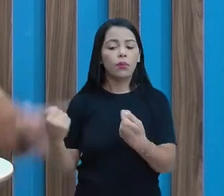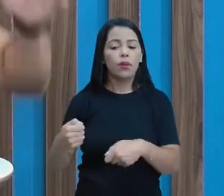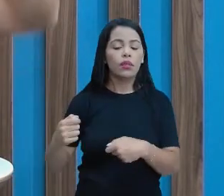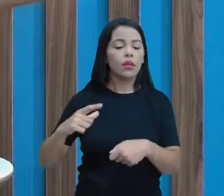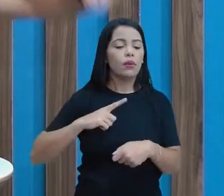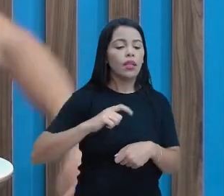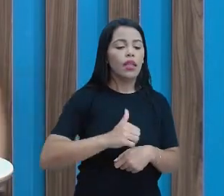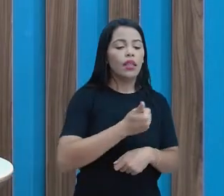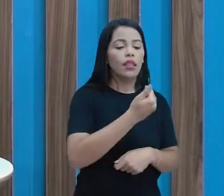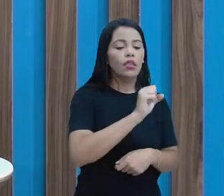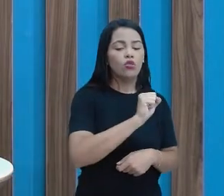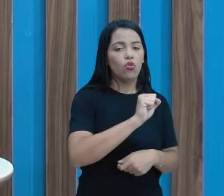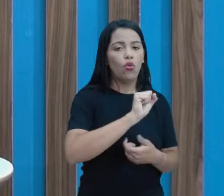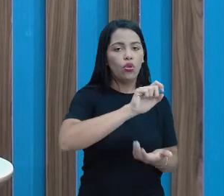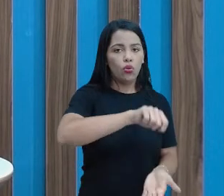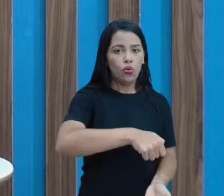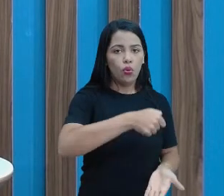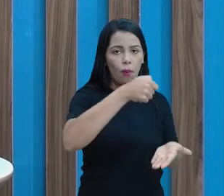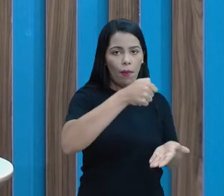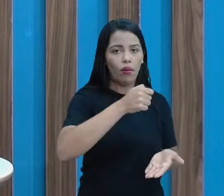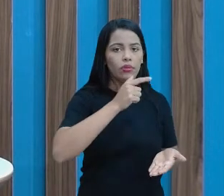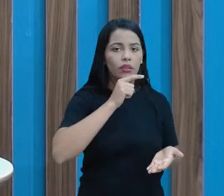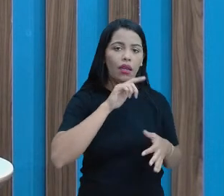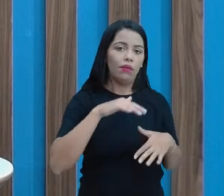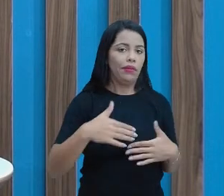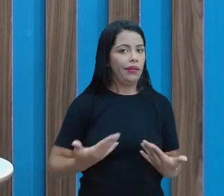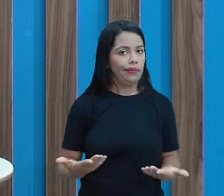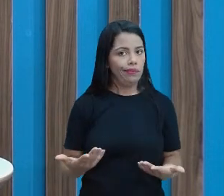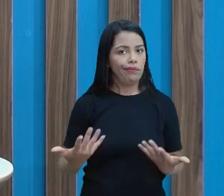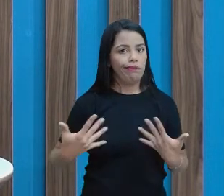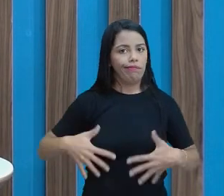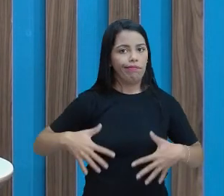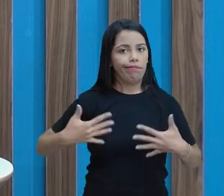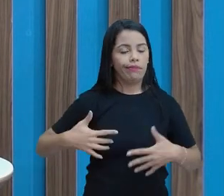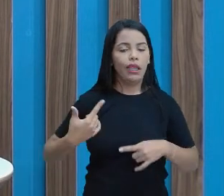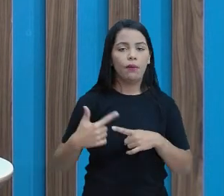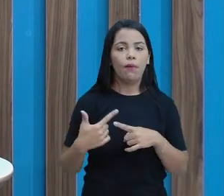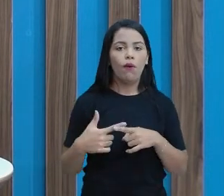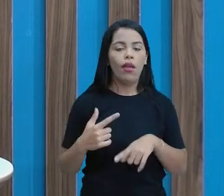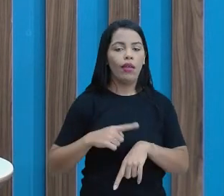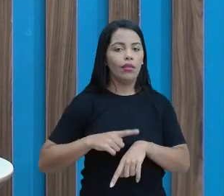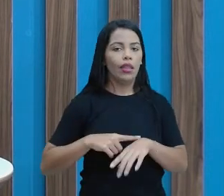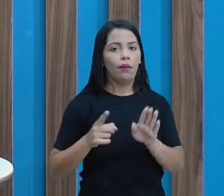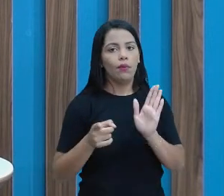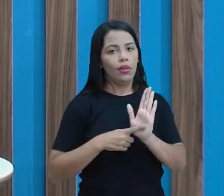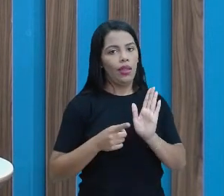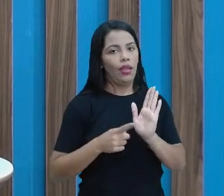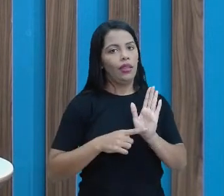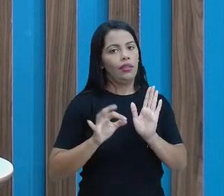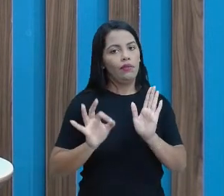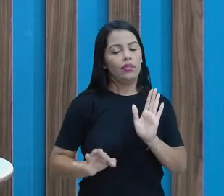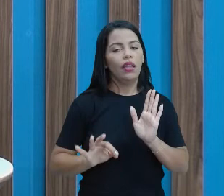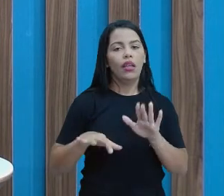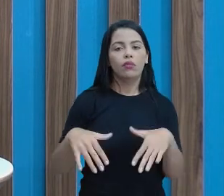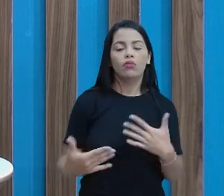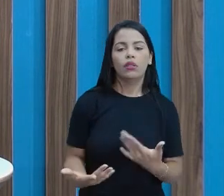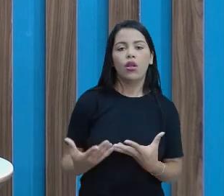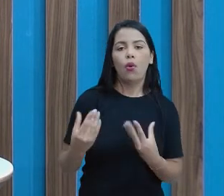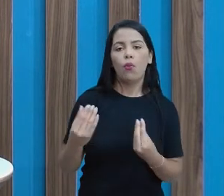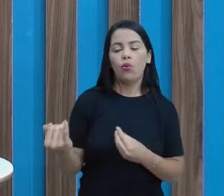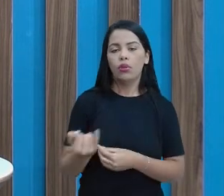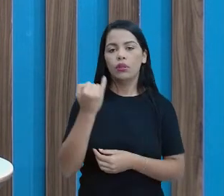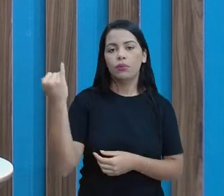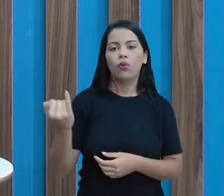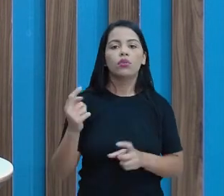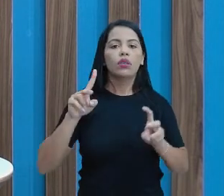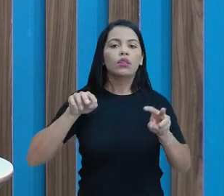ter 18 baldes, por exemplo, aí o bicho ia pegar, né? Porque o tempo ia ser negativo, certo? Então, é bastante importante